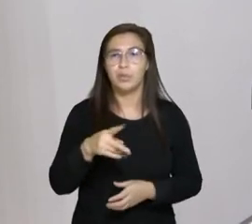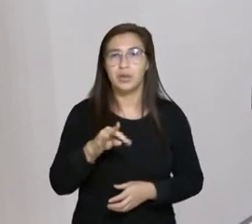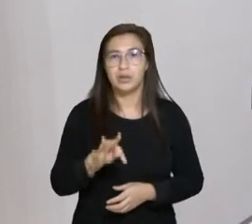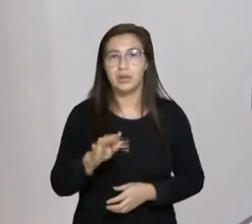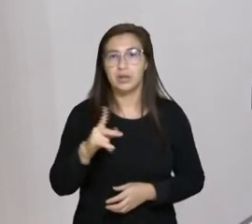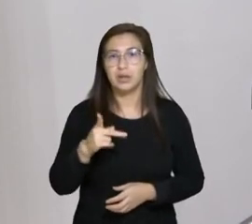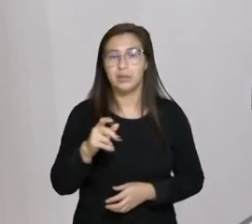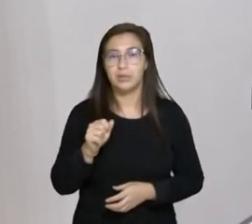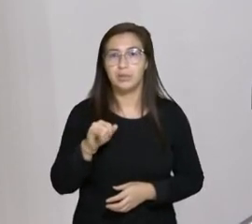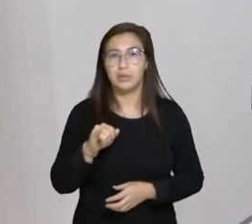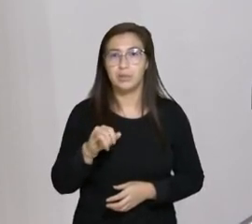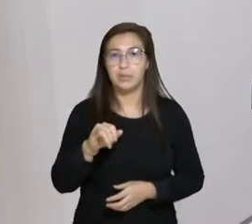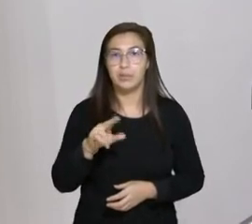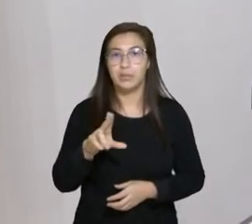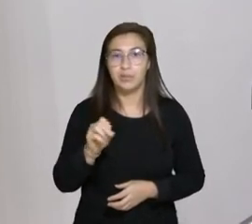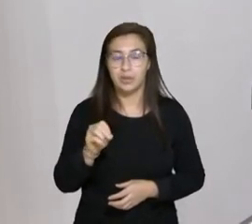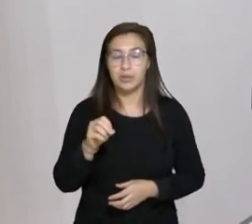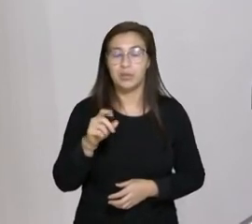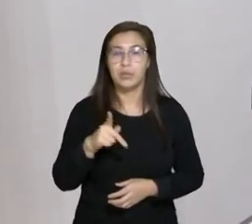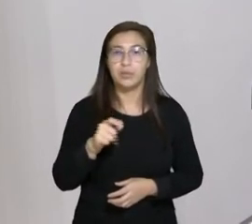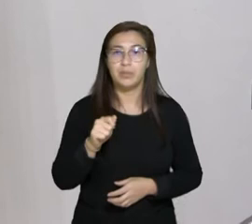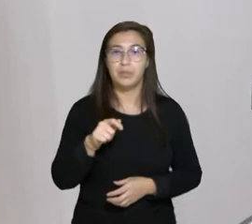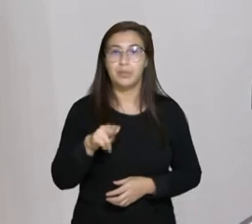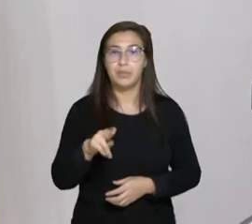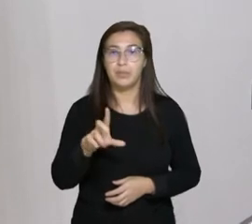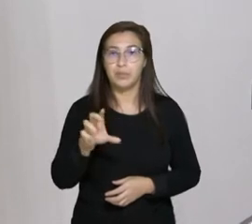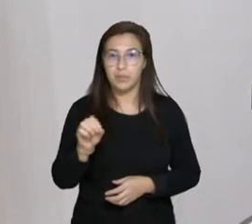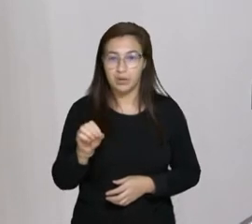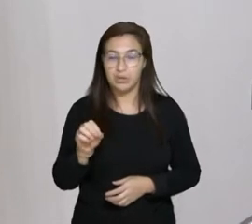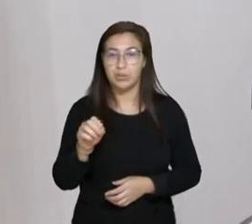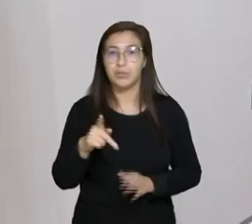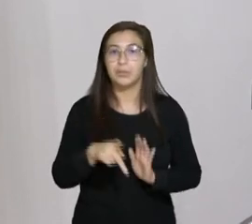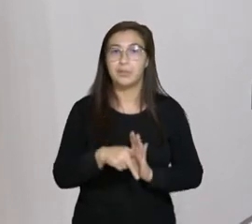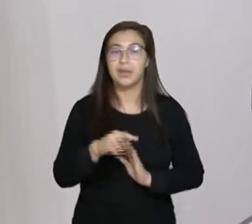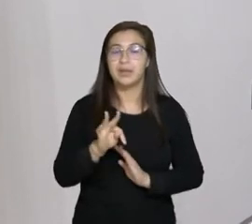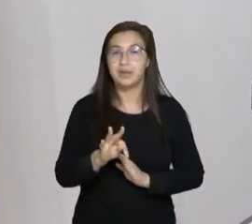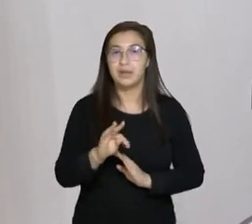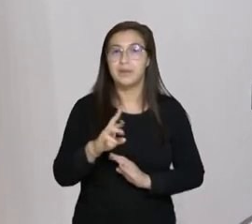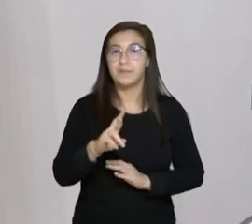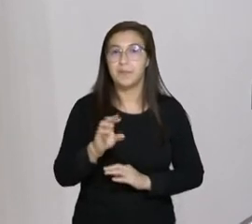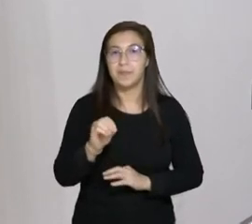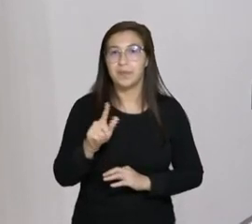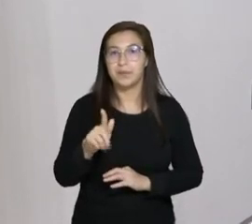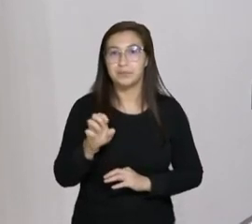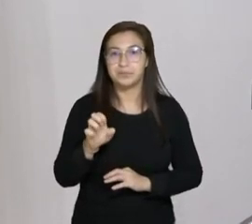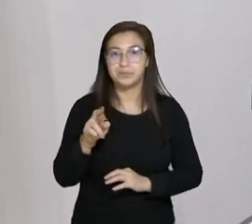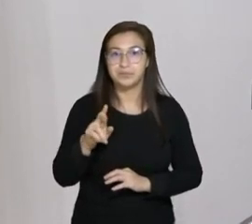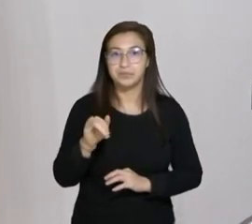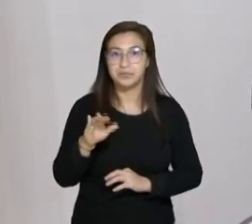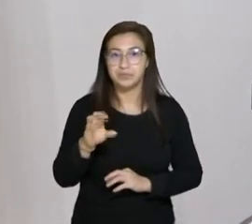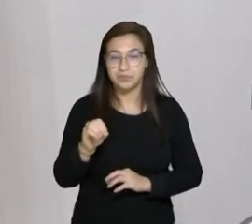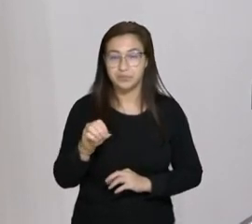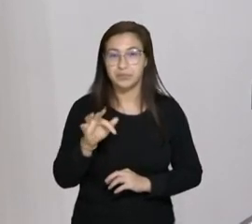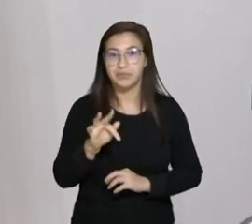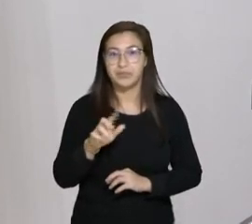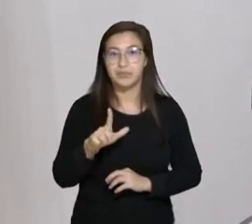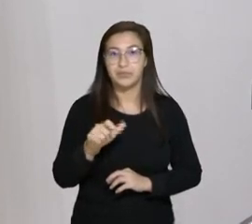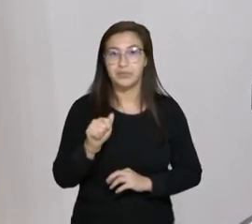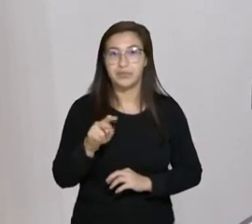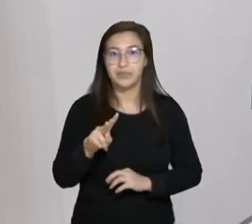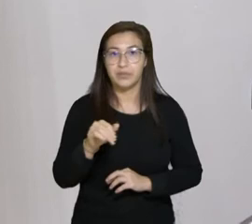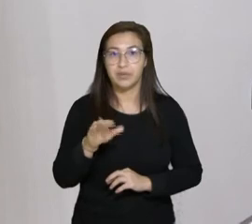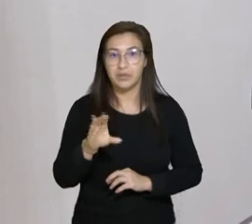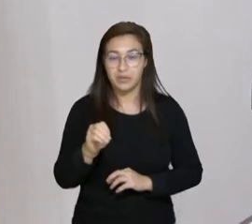do PT Paulo Rocha do PT Rogério Carvalho do PT Flávio Adams do